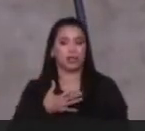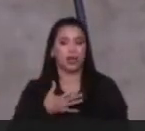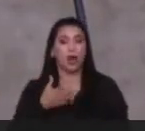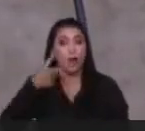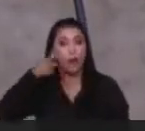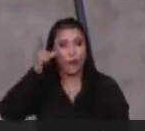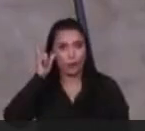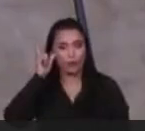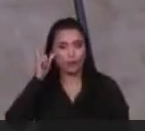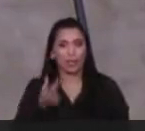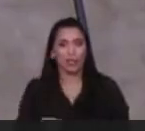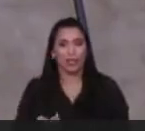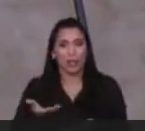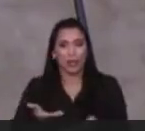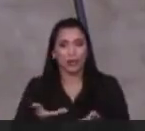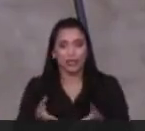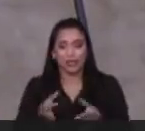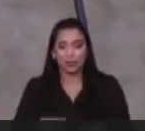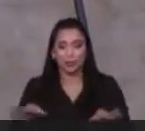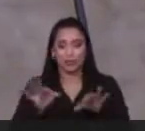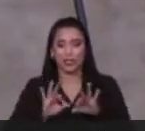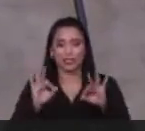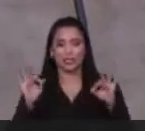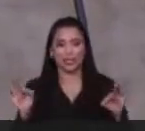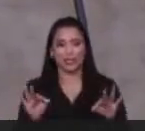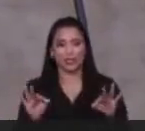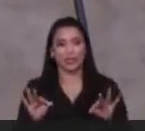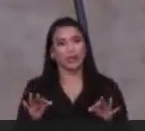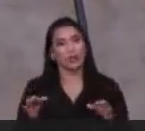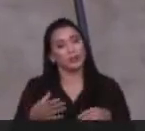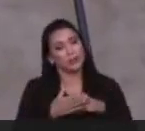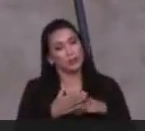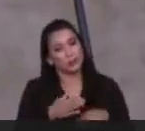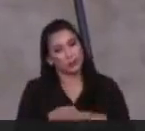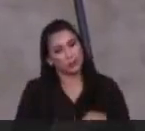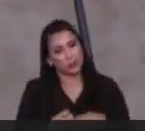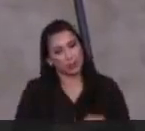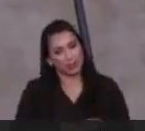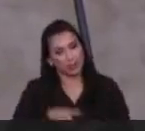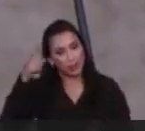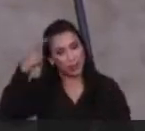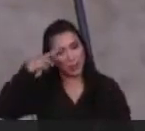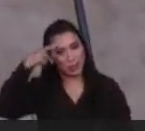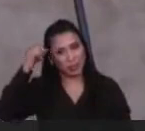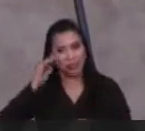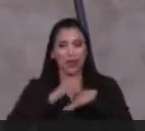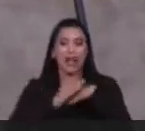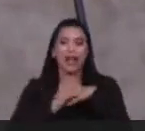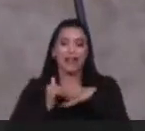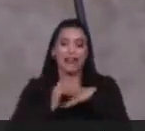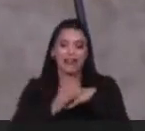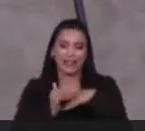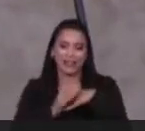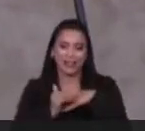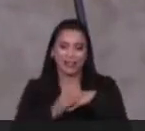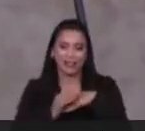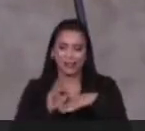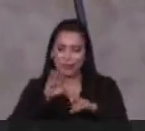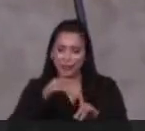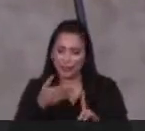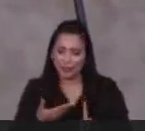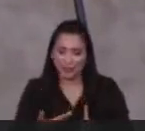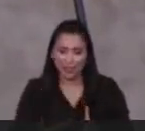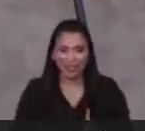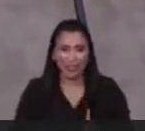presenteada ontem, que fui pelo querido ministro Luiz Roberto, numa carinhosa homenagem, que não poderia